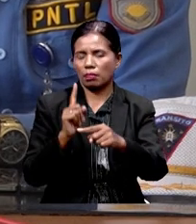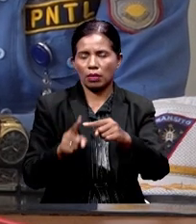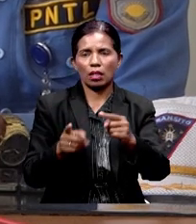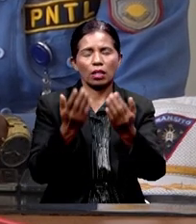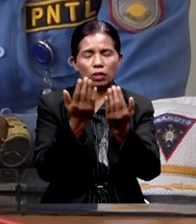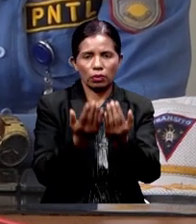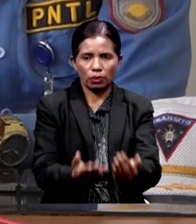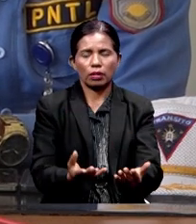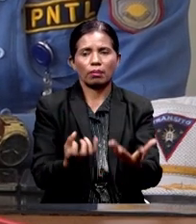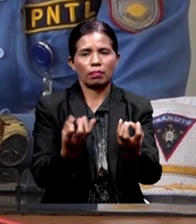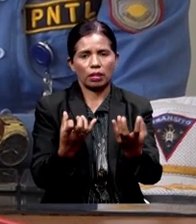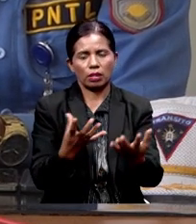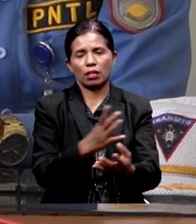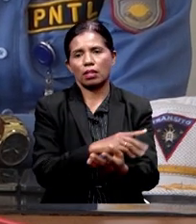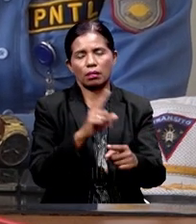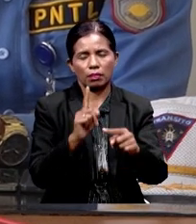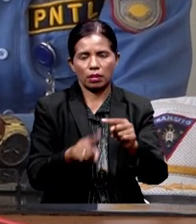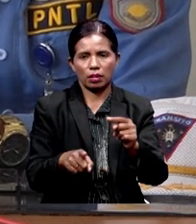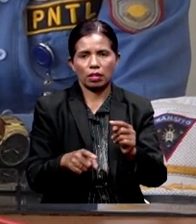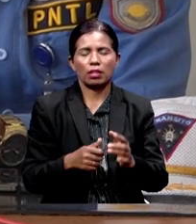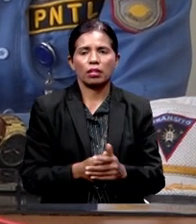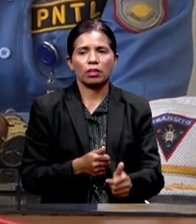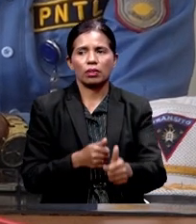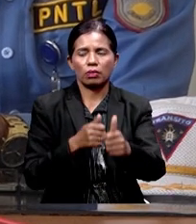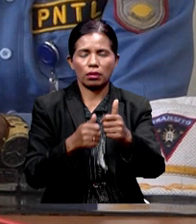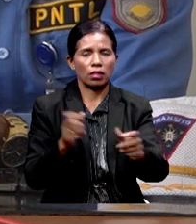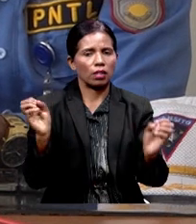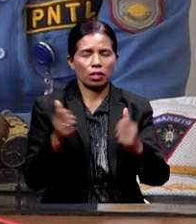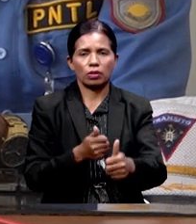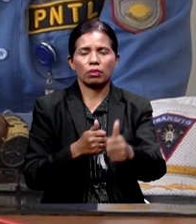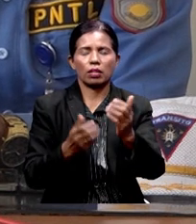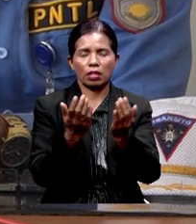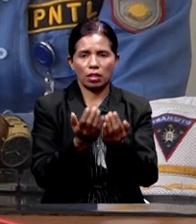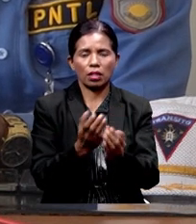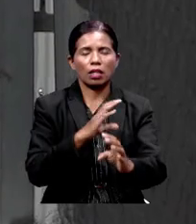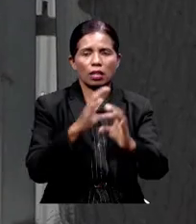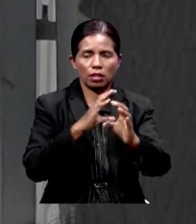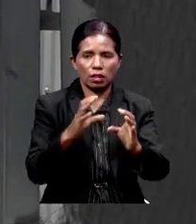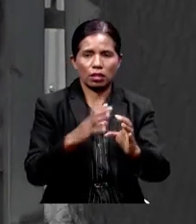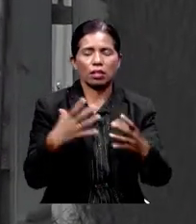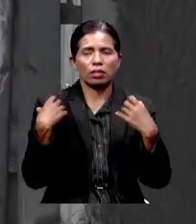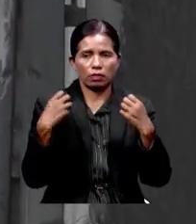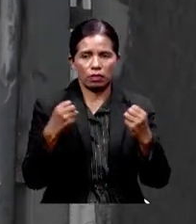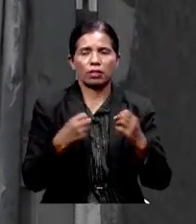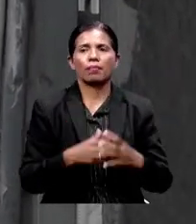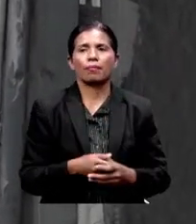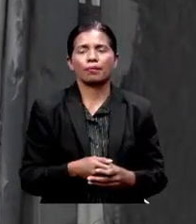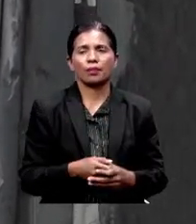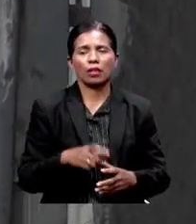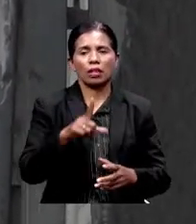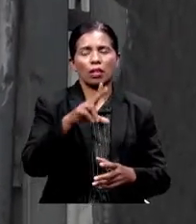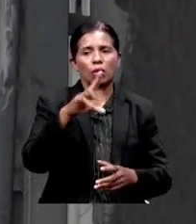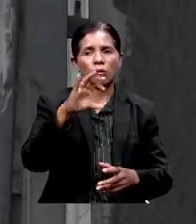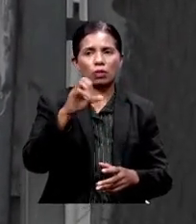liu fale vele peso neve maca la tuire careta né força. Luiz da Costa Moço,